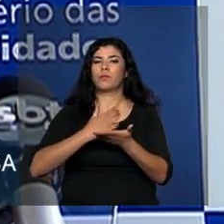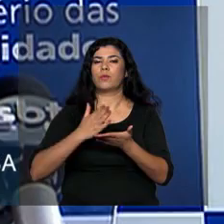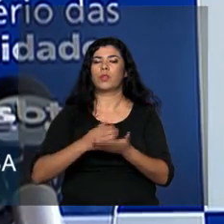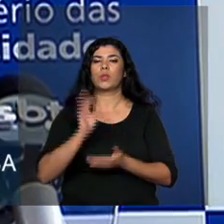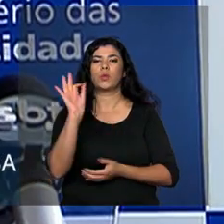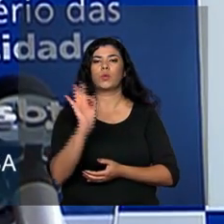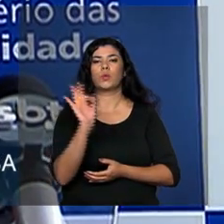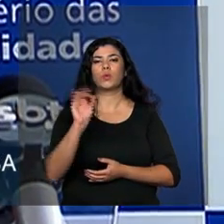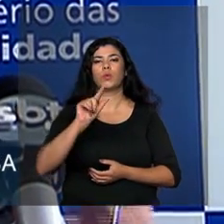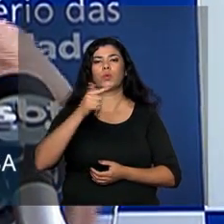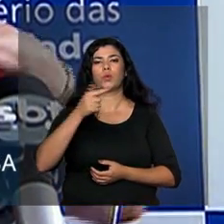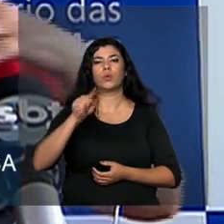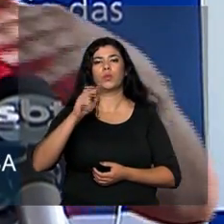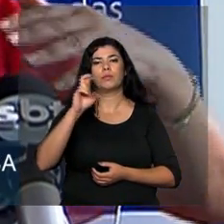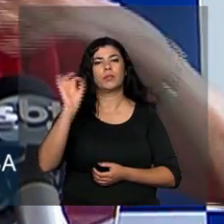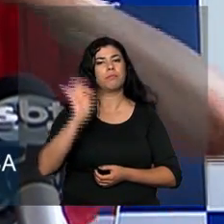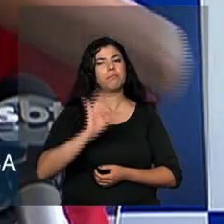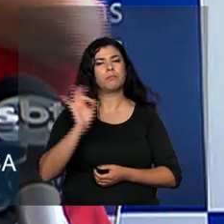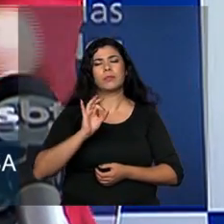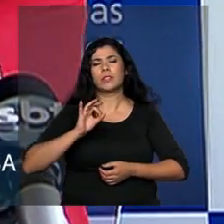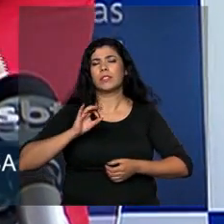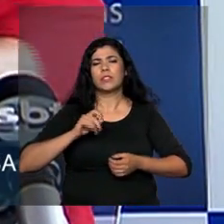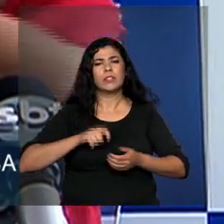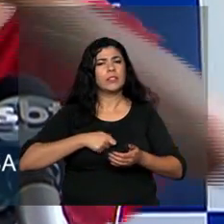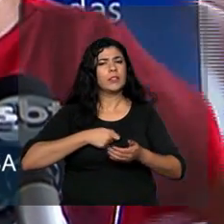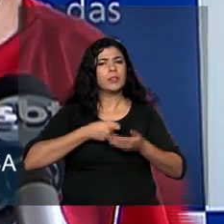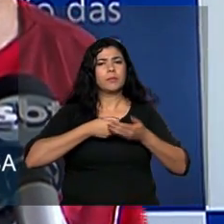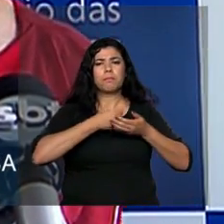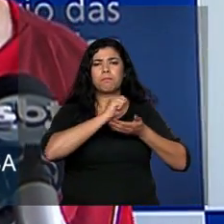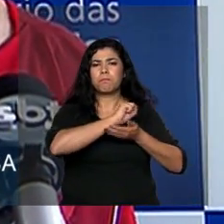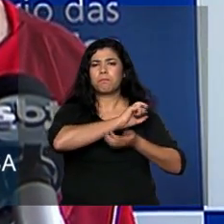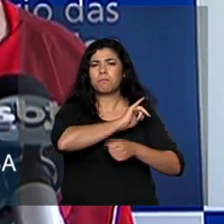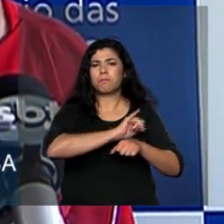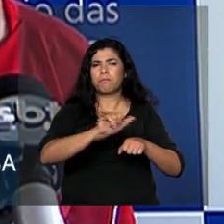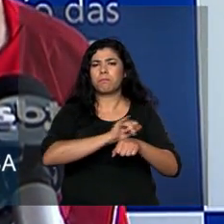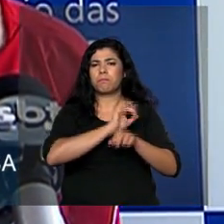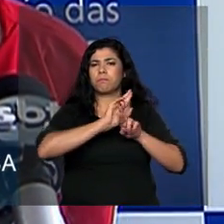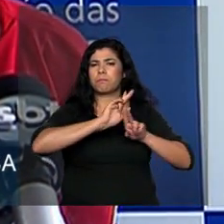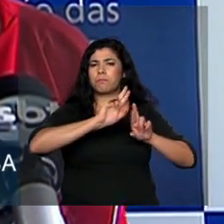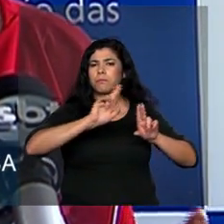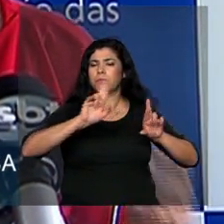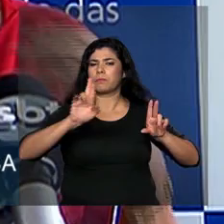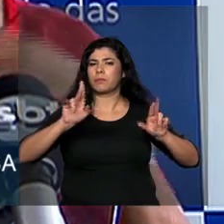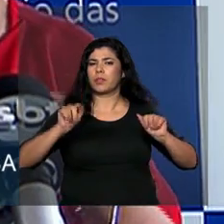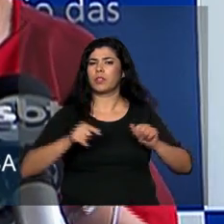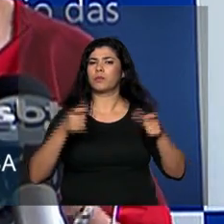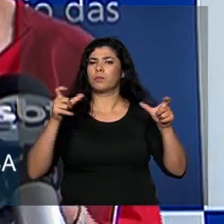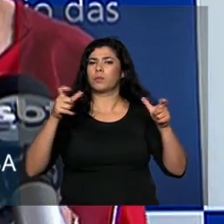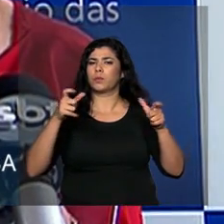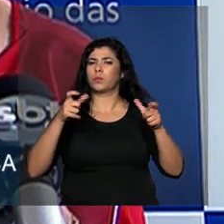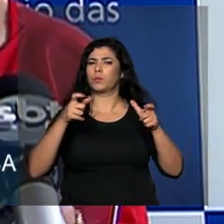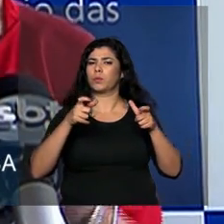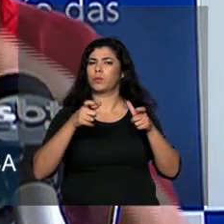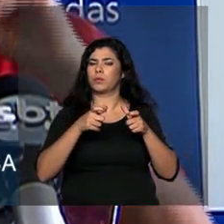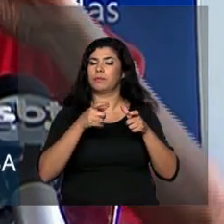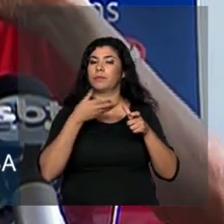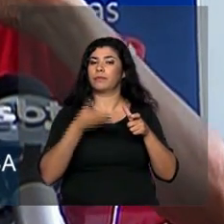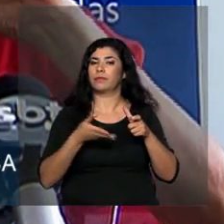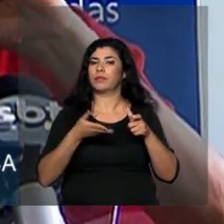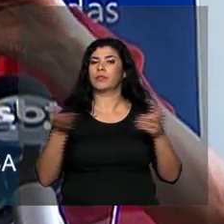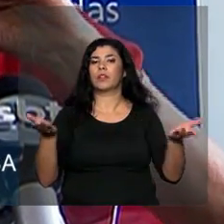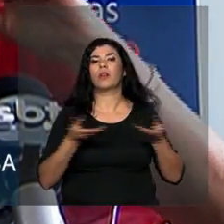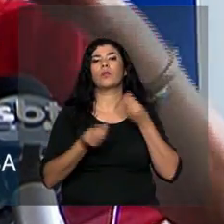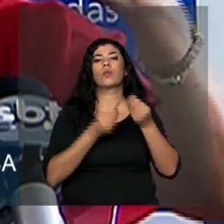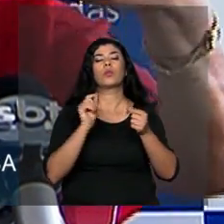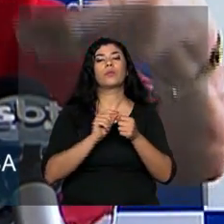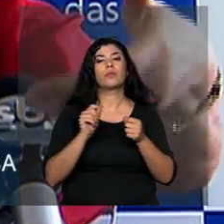a 2,5%. Enfim, nós fizemos uma porção de desonerações. O que nós estamos fazendo agora?